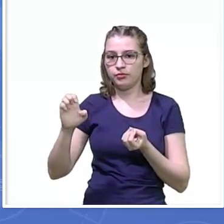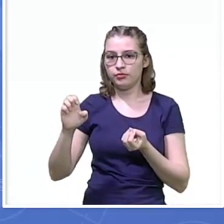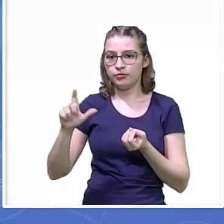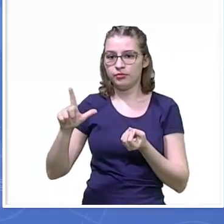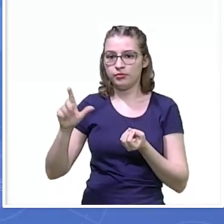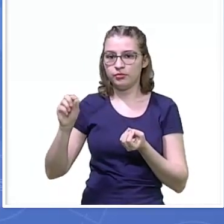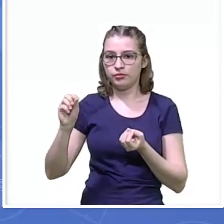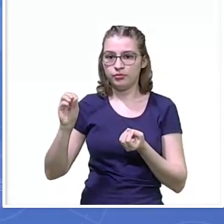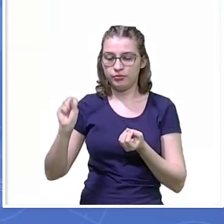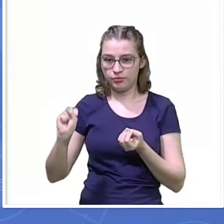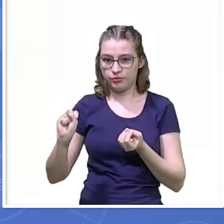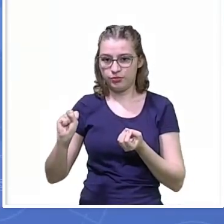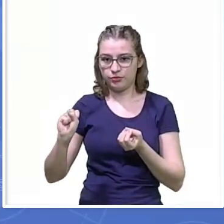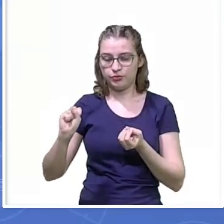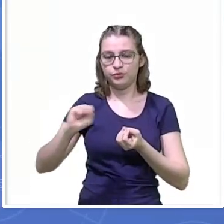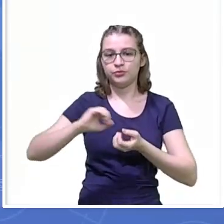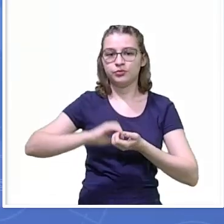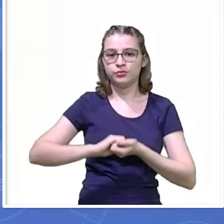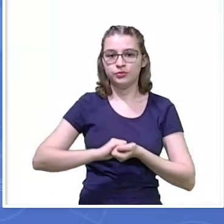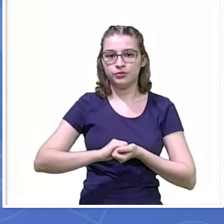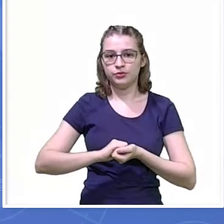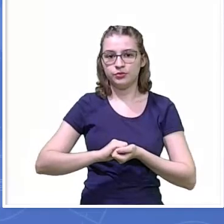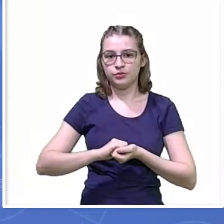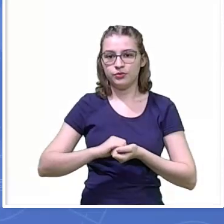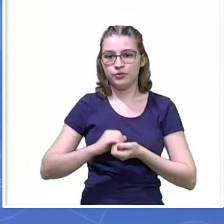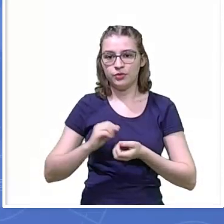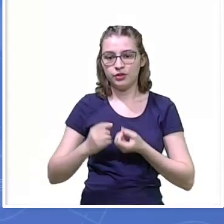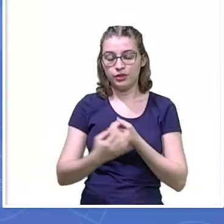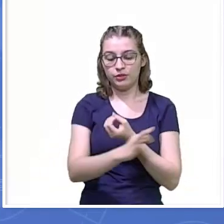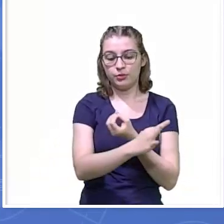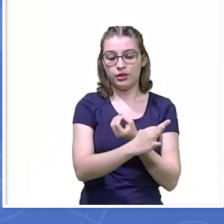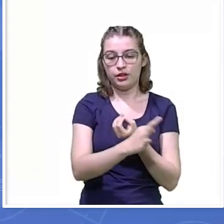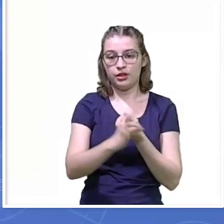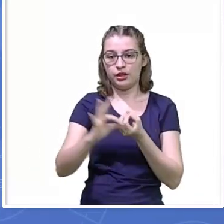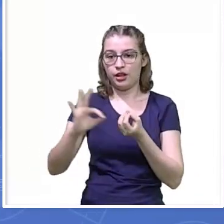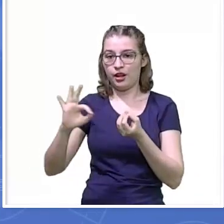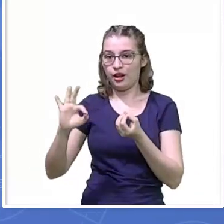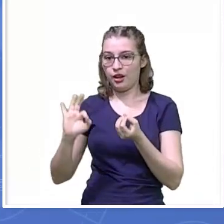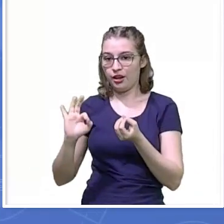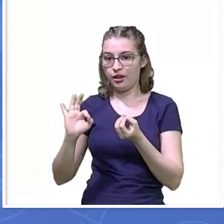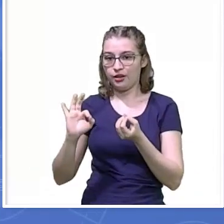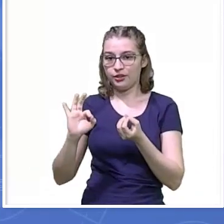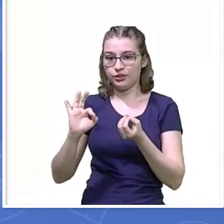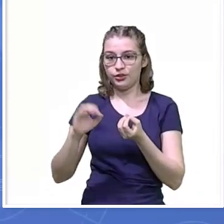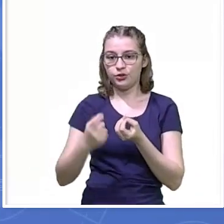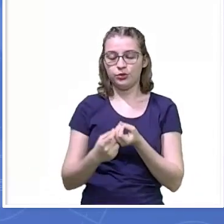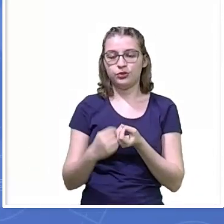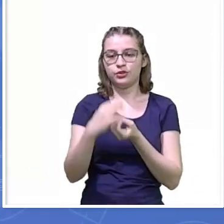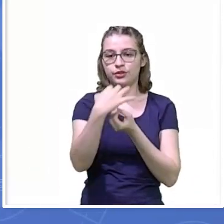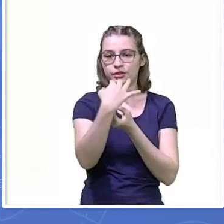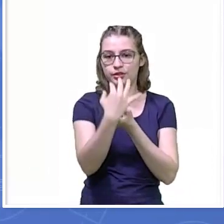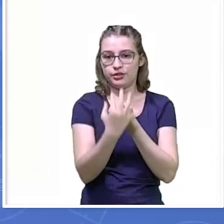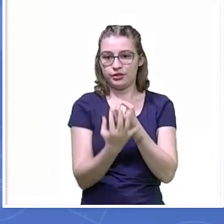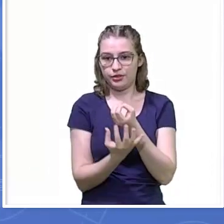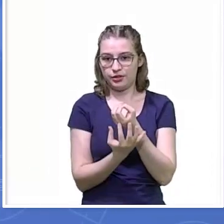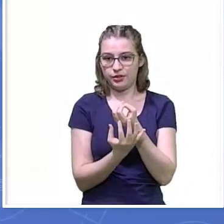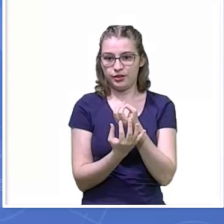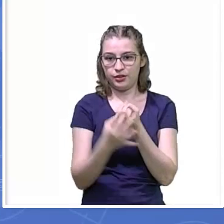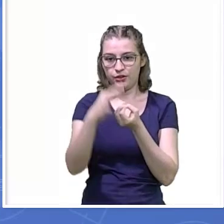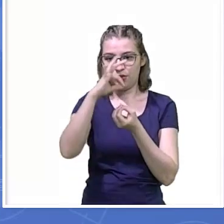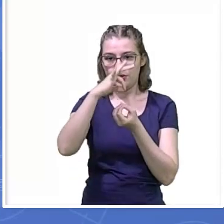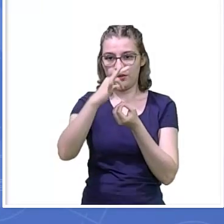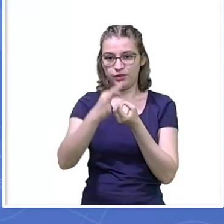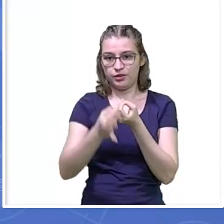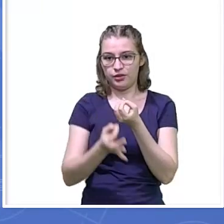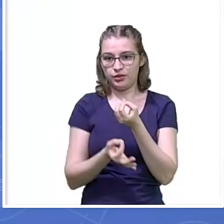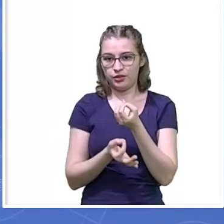valor específico que vai gerar aí o valor de latitude, e cada linha vertical tem também, que é o meridiano, Toda linha